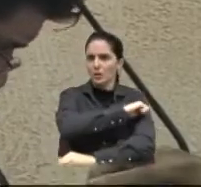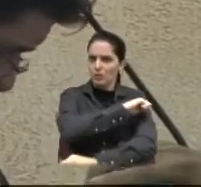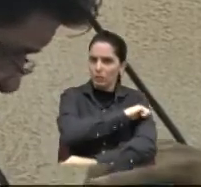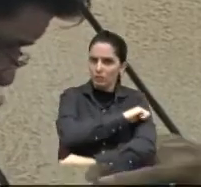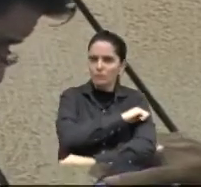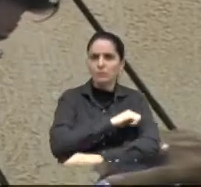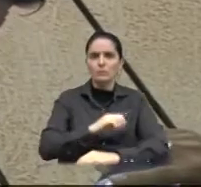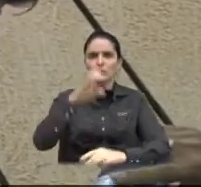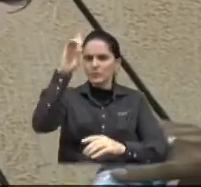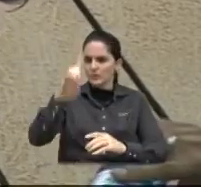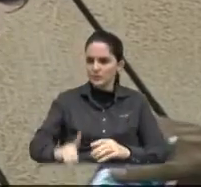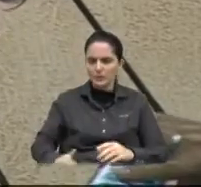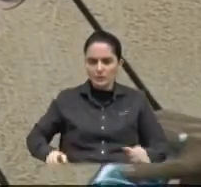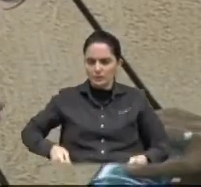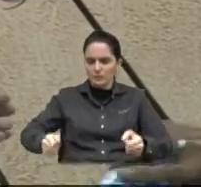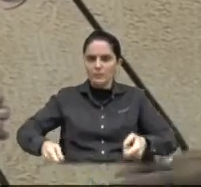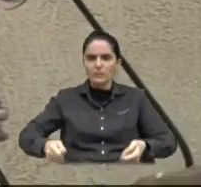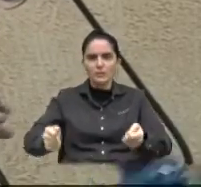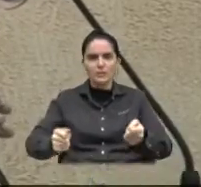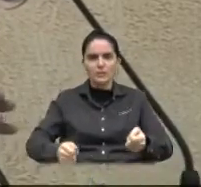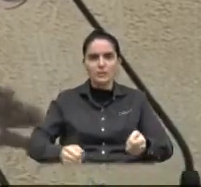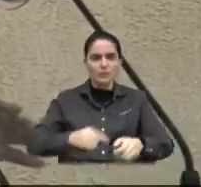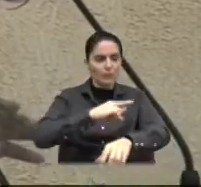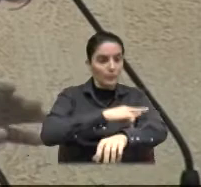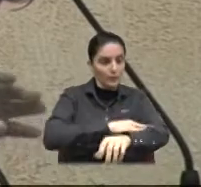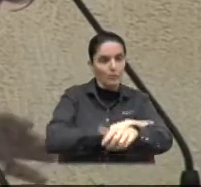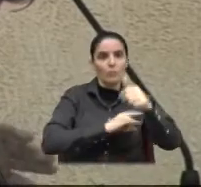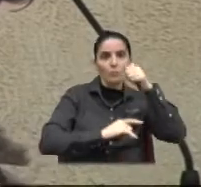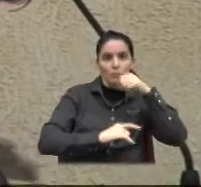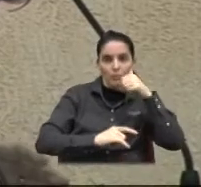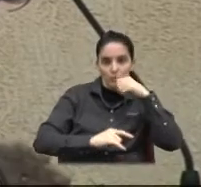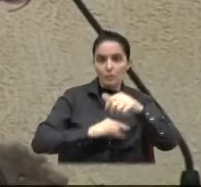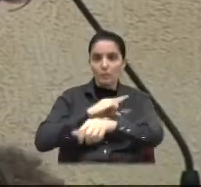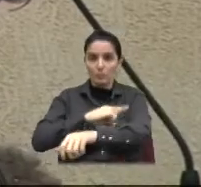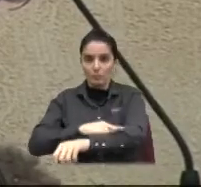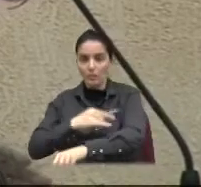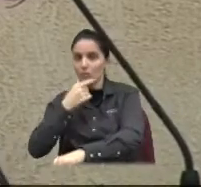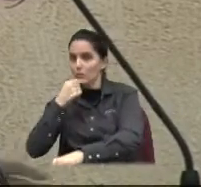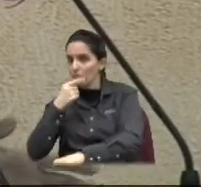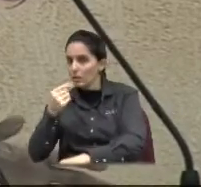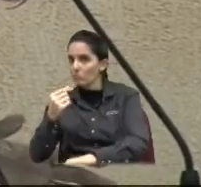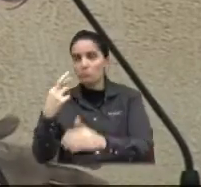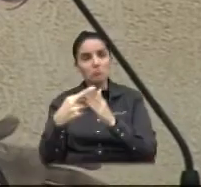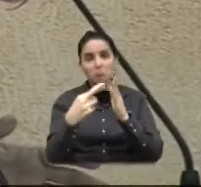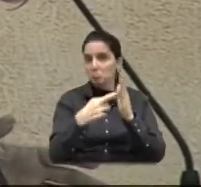cadeirantes deficientes físicos então é regra norma